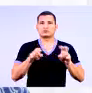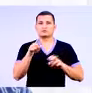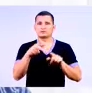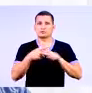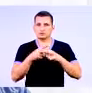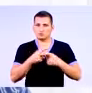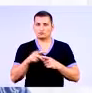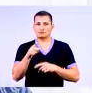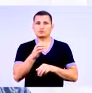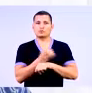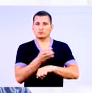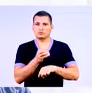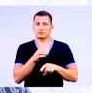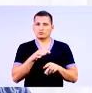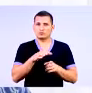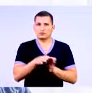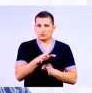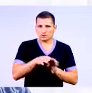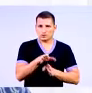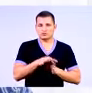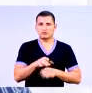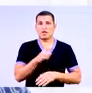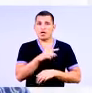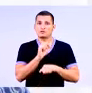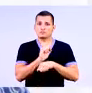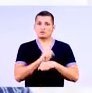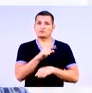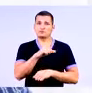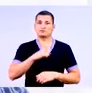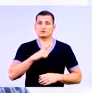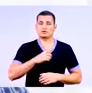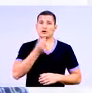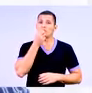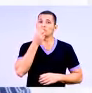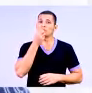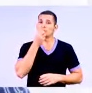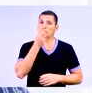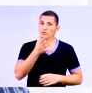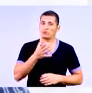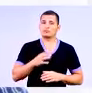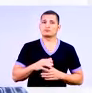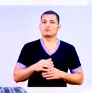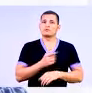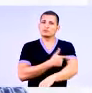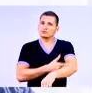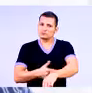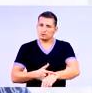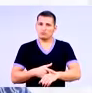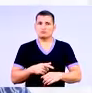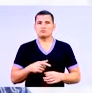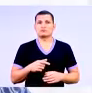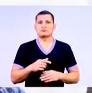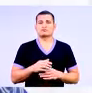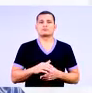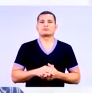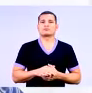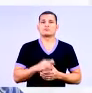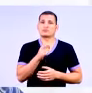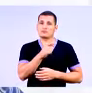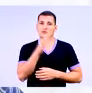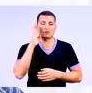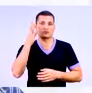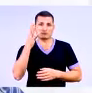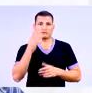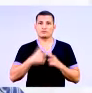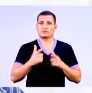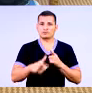você oriente, ela espera que você tenha uma boa intenção, além de fornecer o seu conhecimento, na resolução daquele